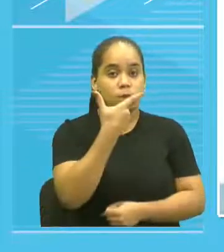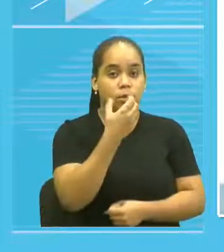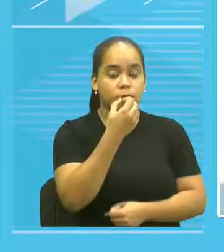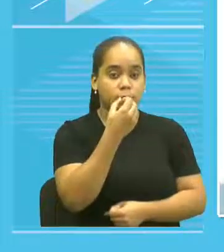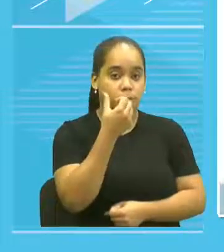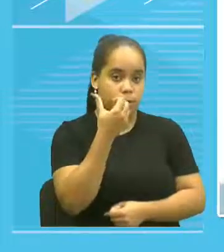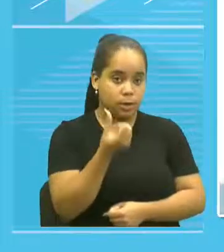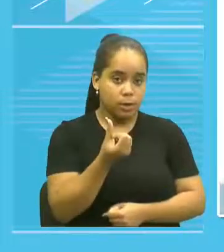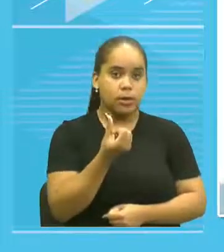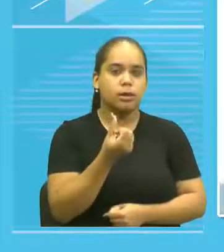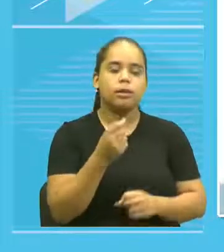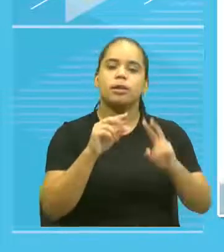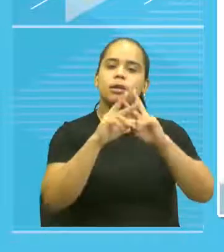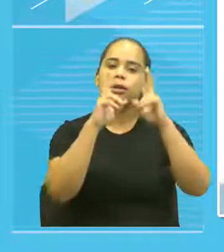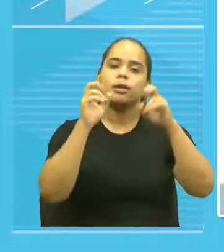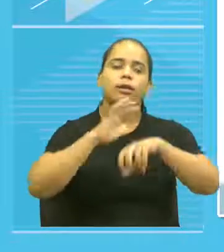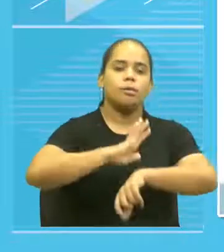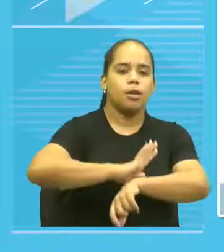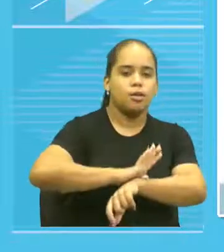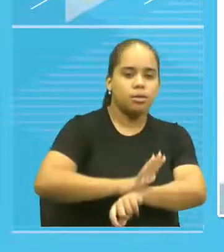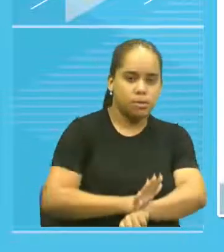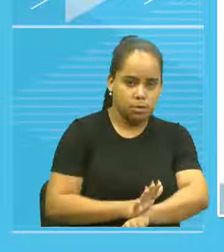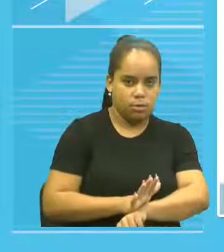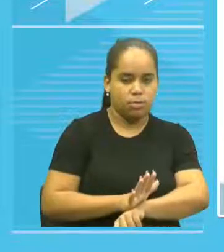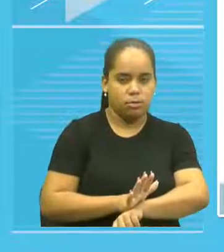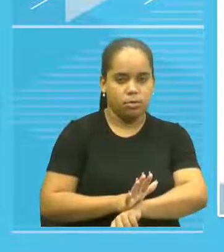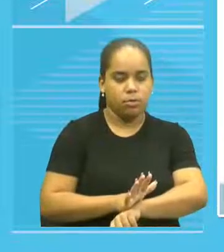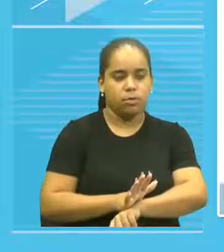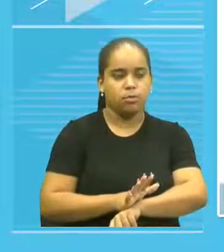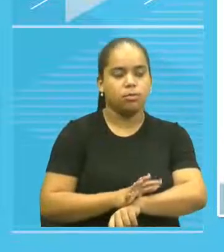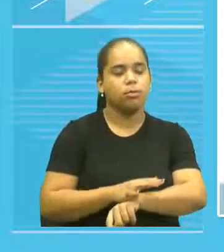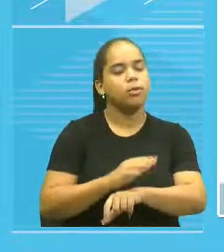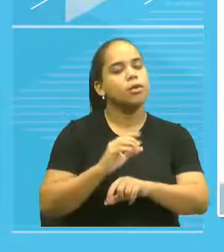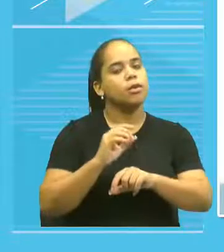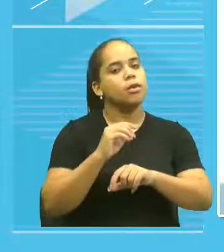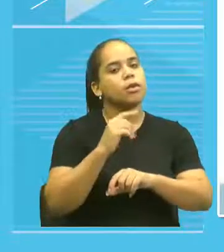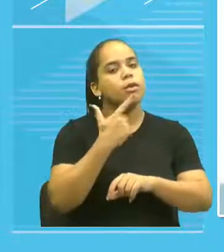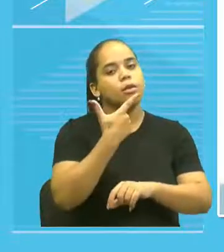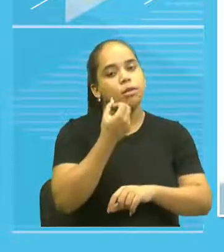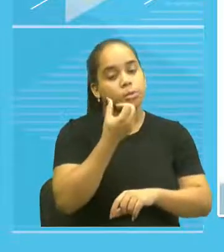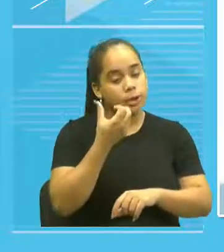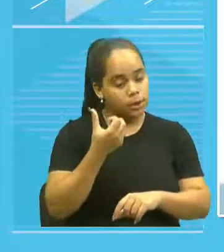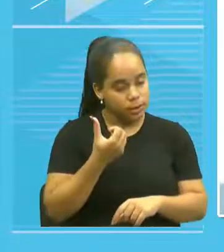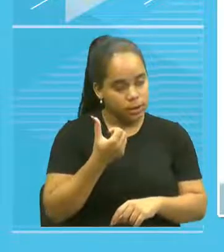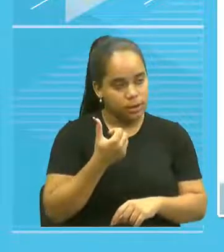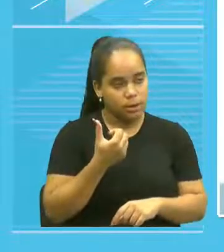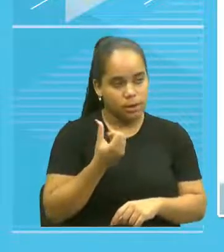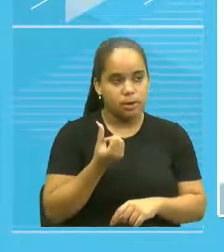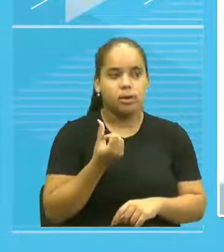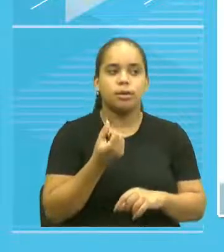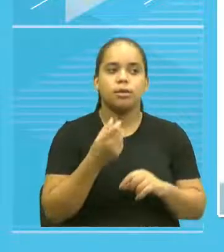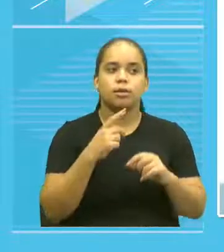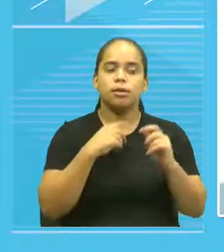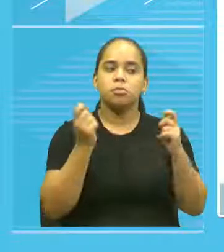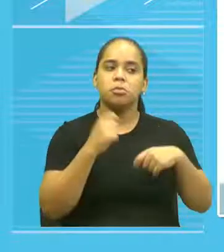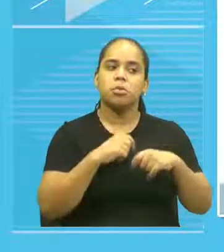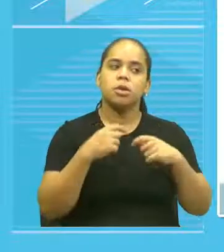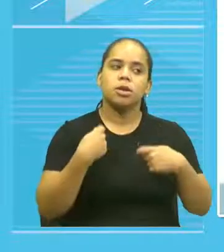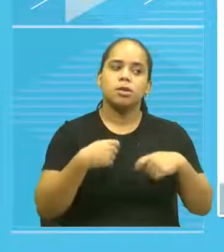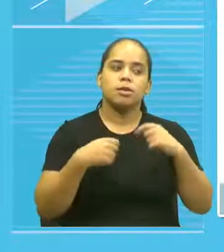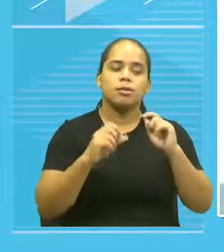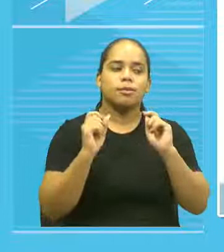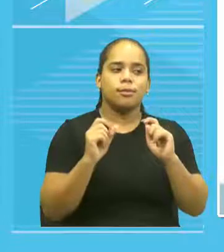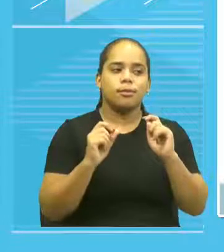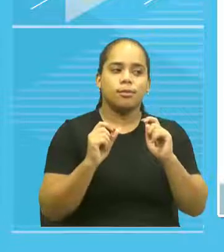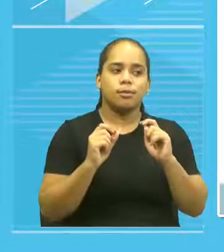racismo porque foi esse o tema 2016 aí tu entende que se de repente tu precisar citar Como o próprio